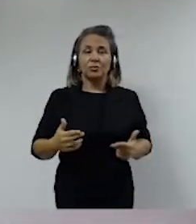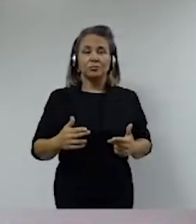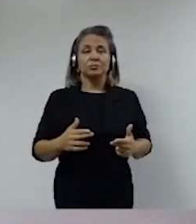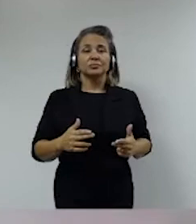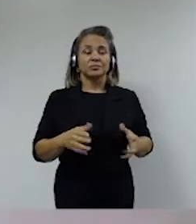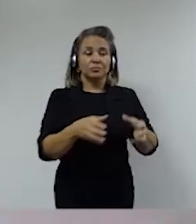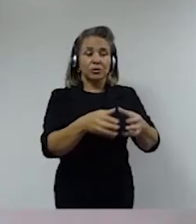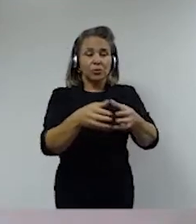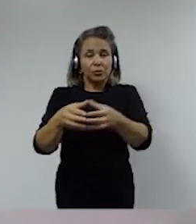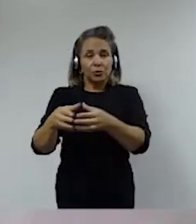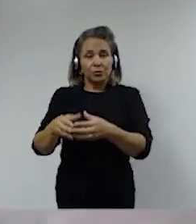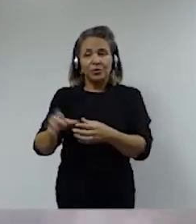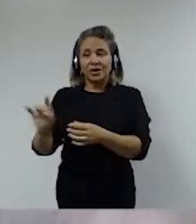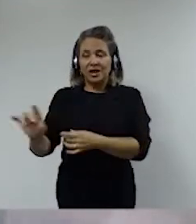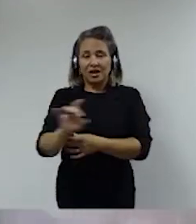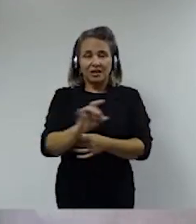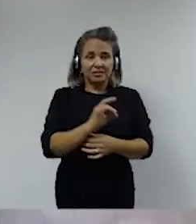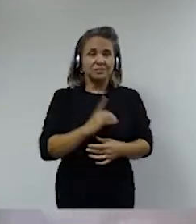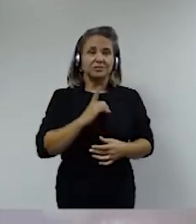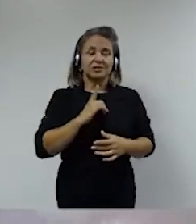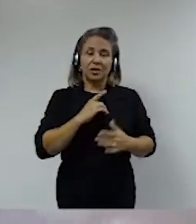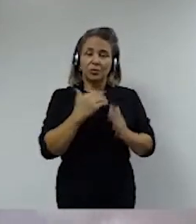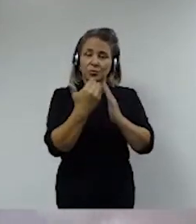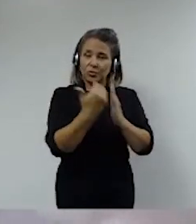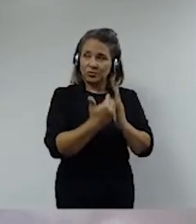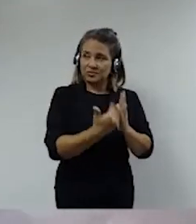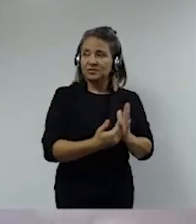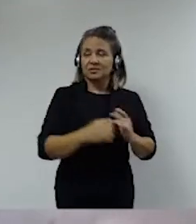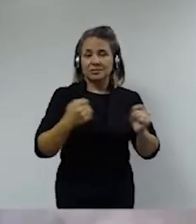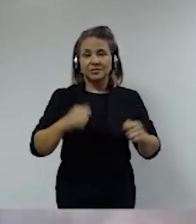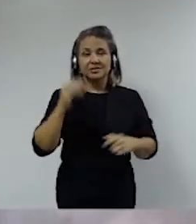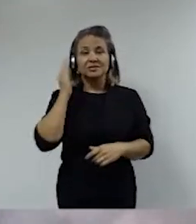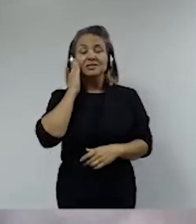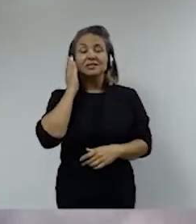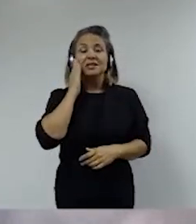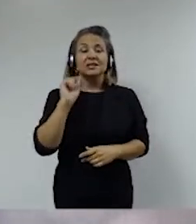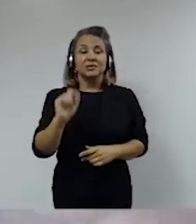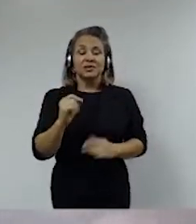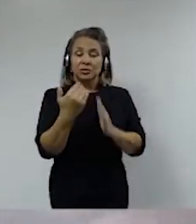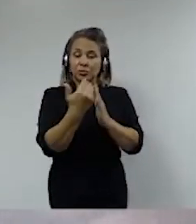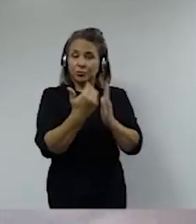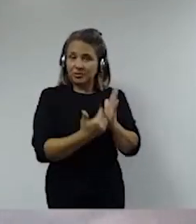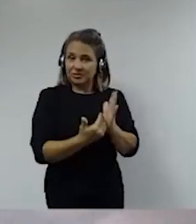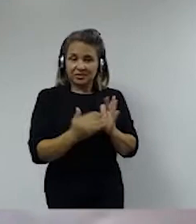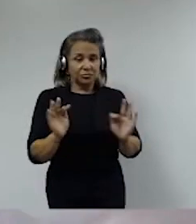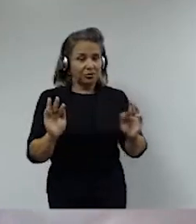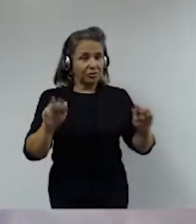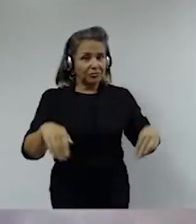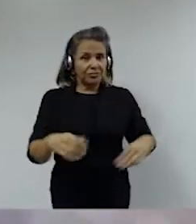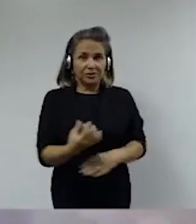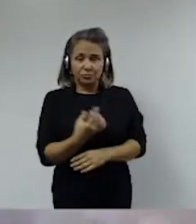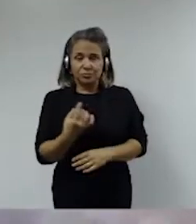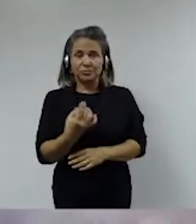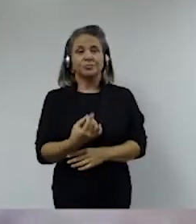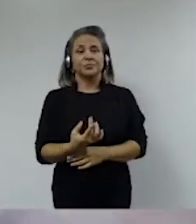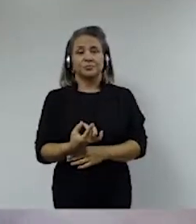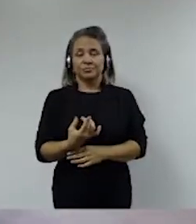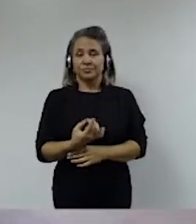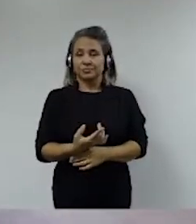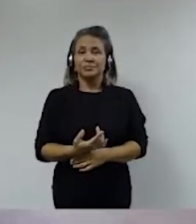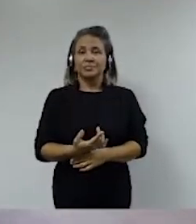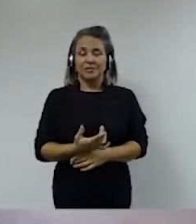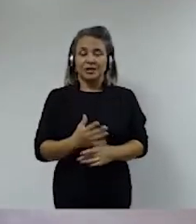processo, ele é um instrumento, todo processualista precisa entender que o processo não é um fim em si mesmo, sob pena de se encapsular,